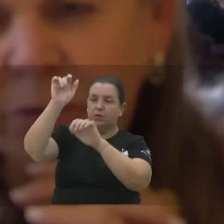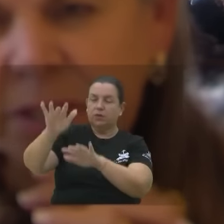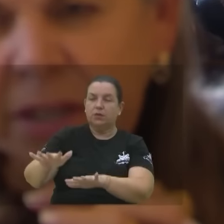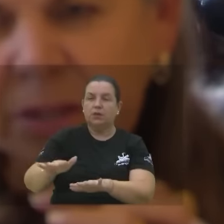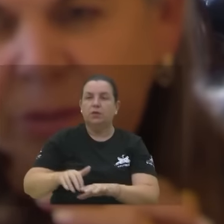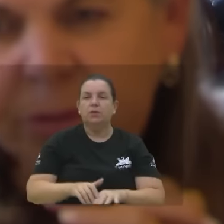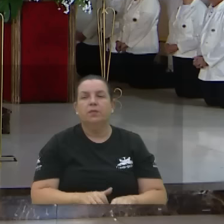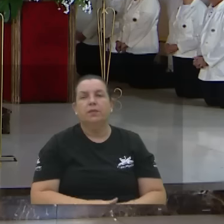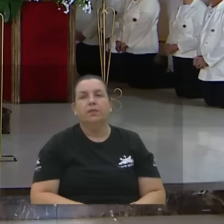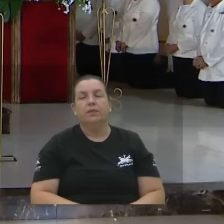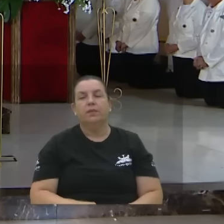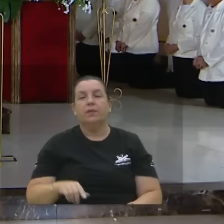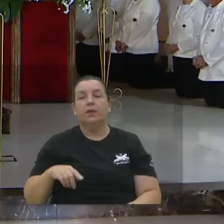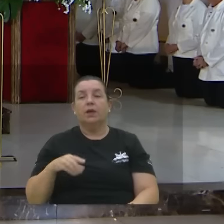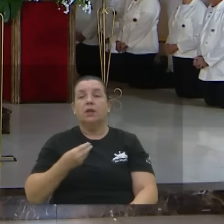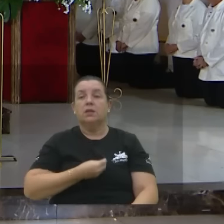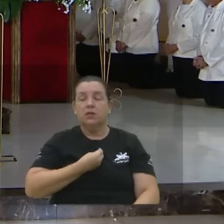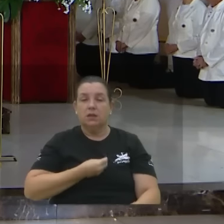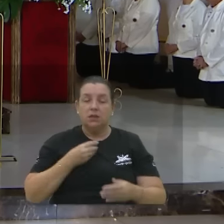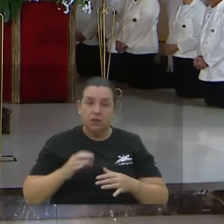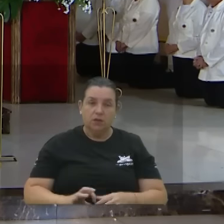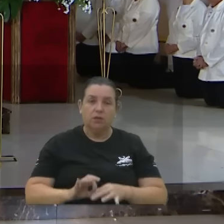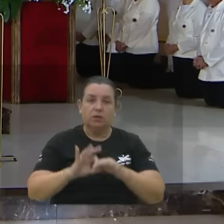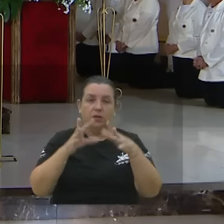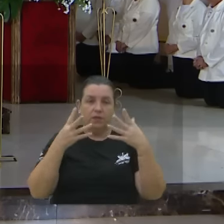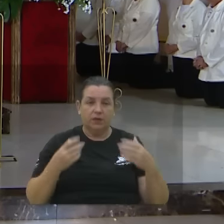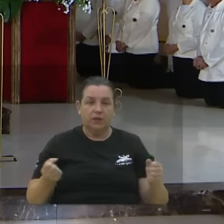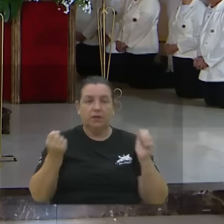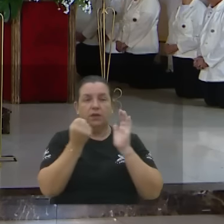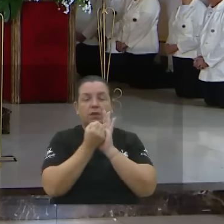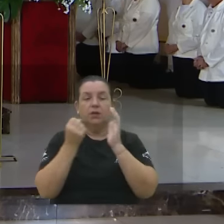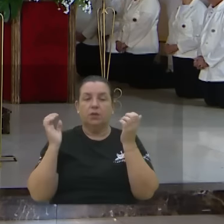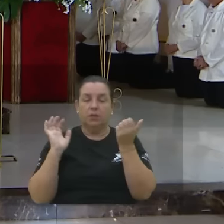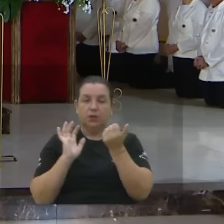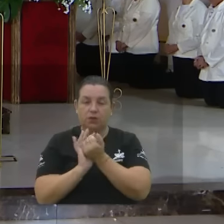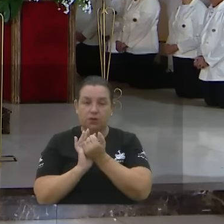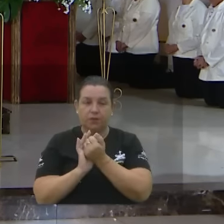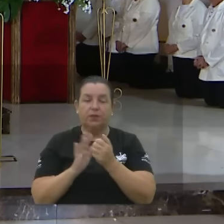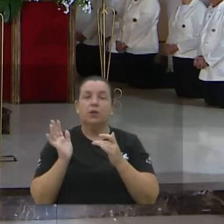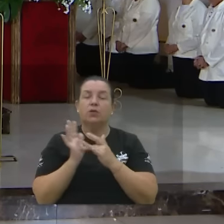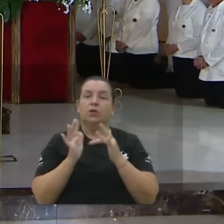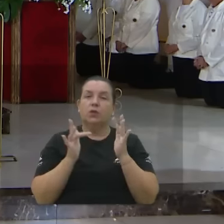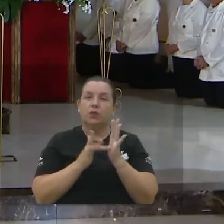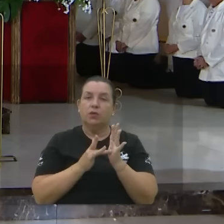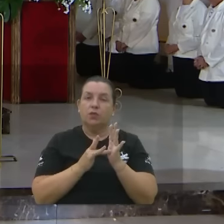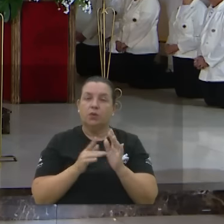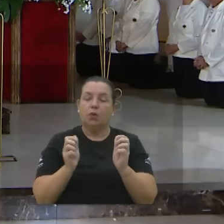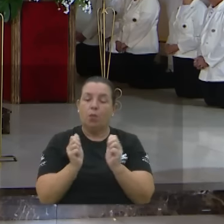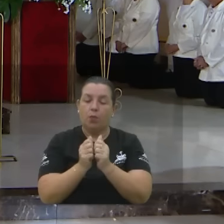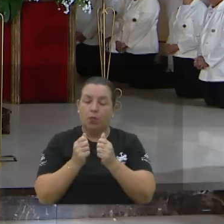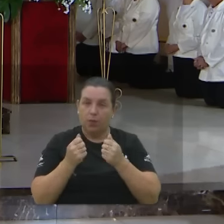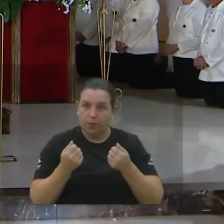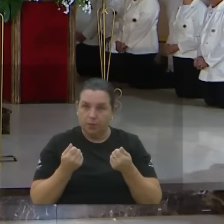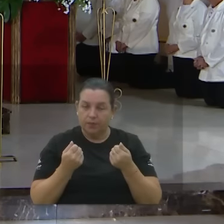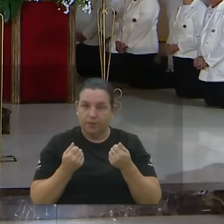Espírito Santo. Estando para ser entregue, abraçando livremente a paixão, Jesus tomou o